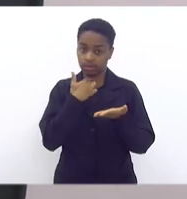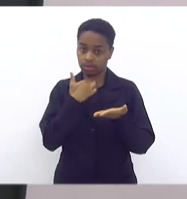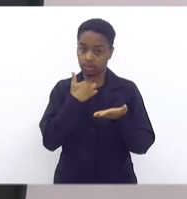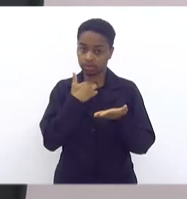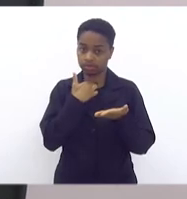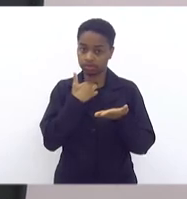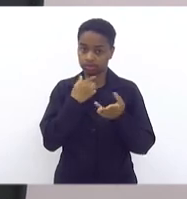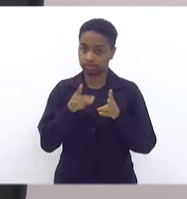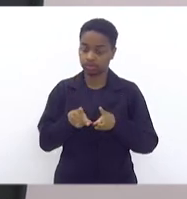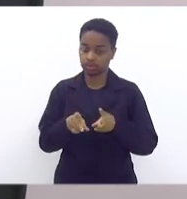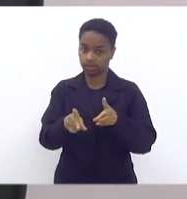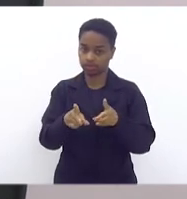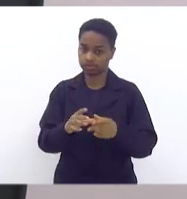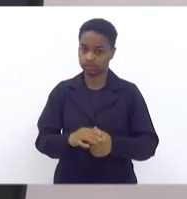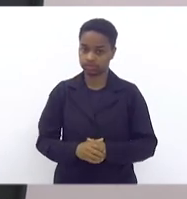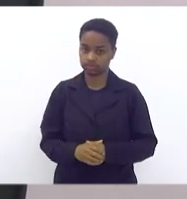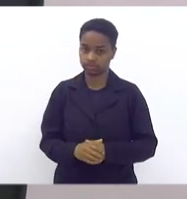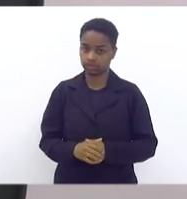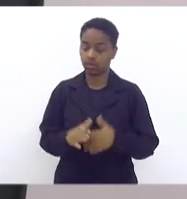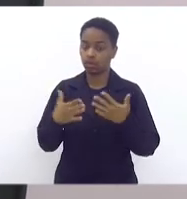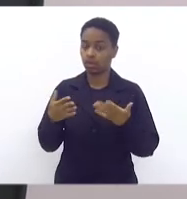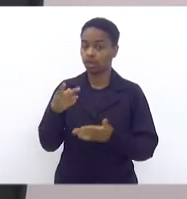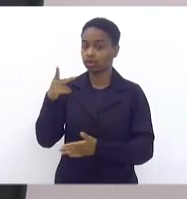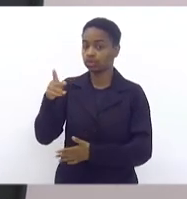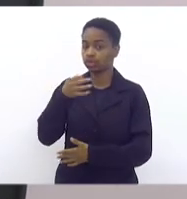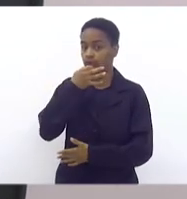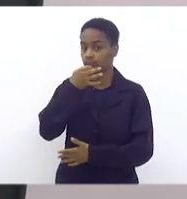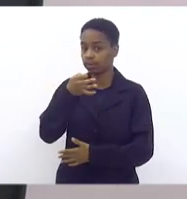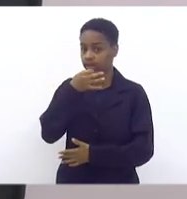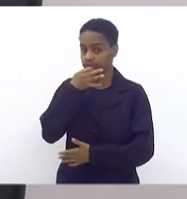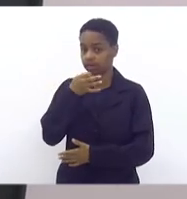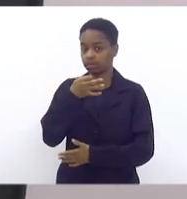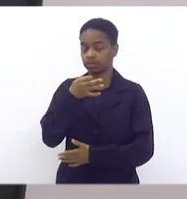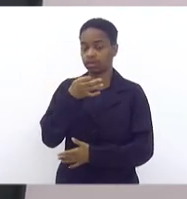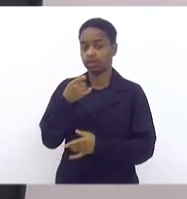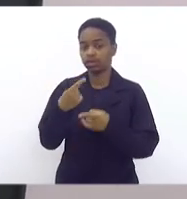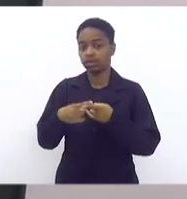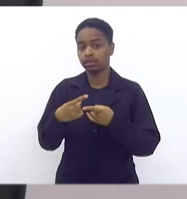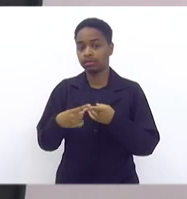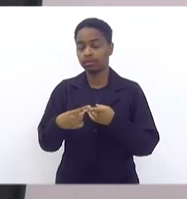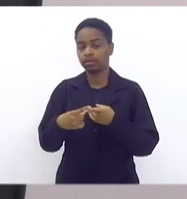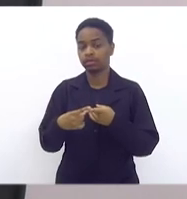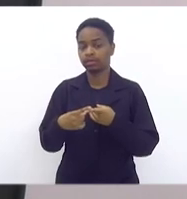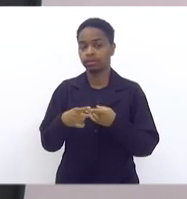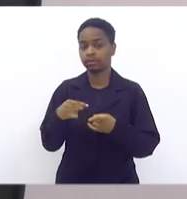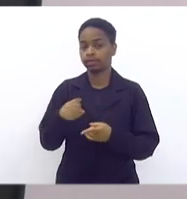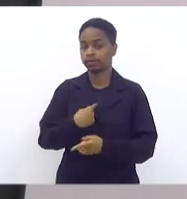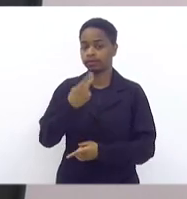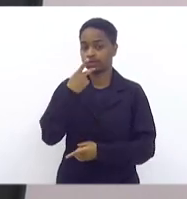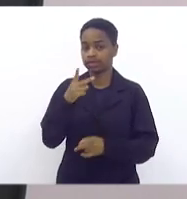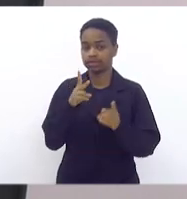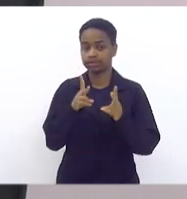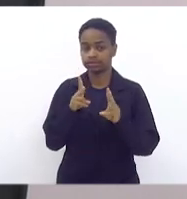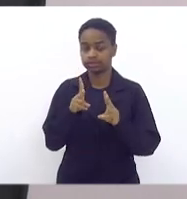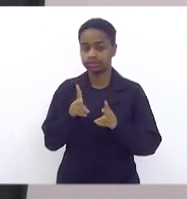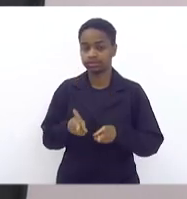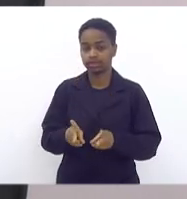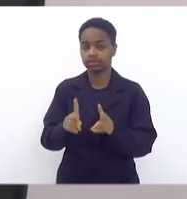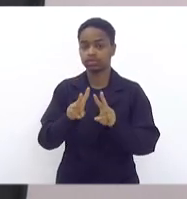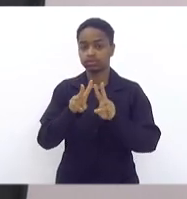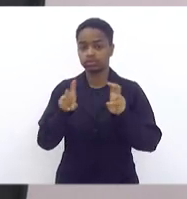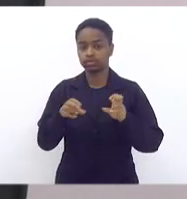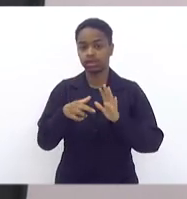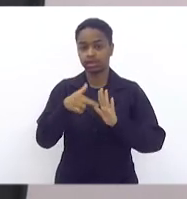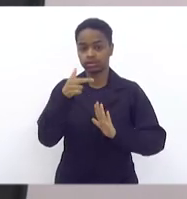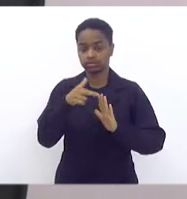existir o que que o senhor pensa com relação a isso estamos falando aqui sempre com relação à resolução do